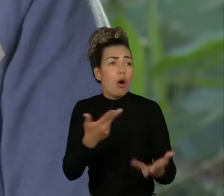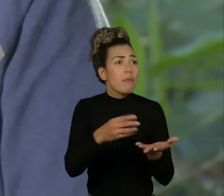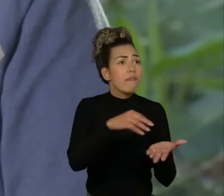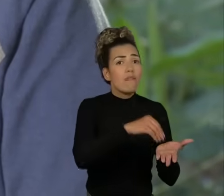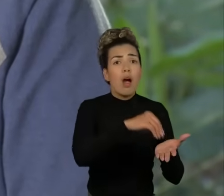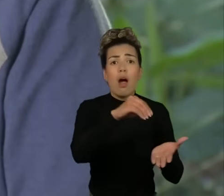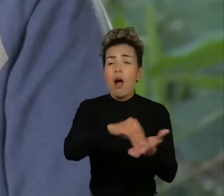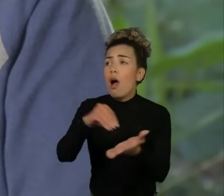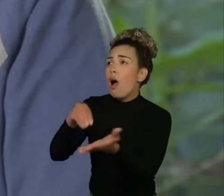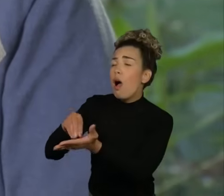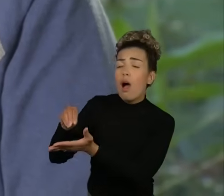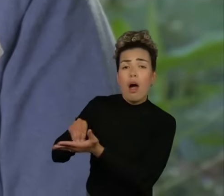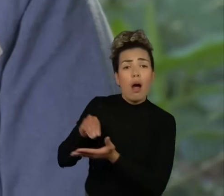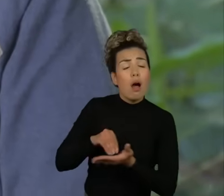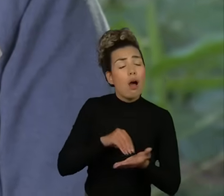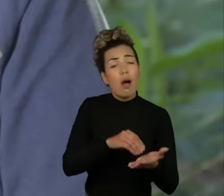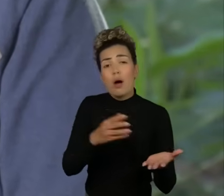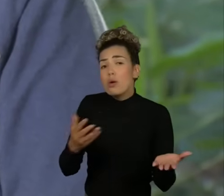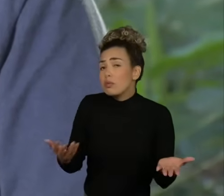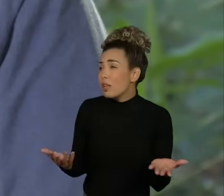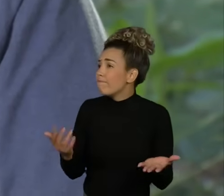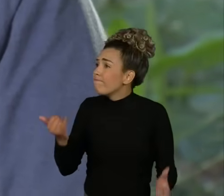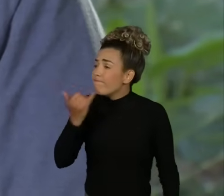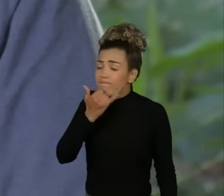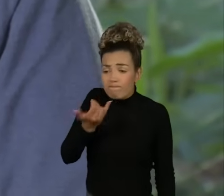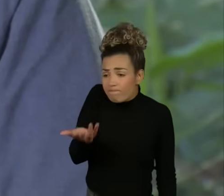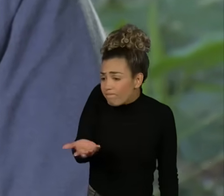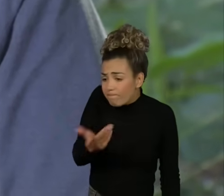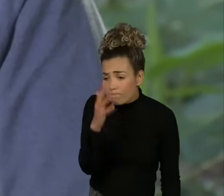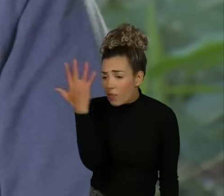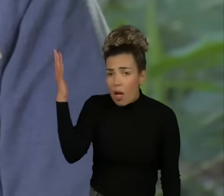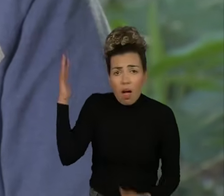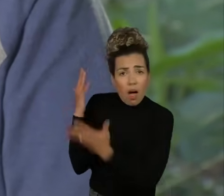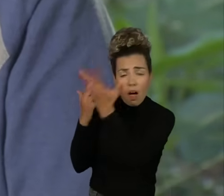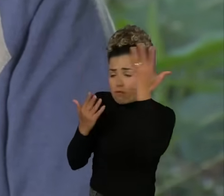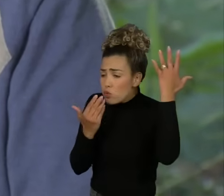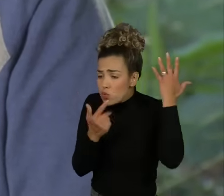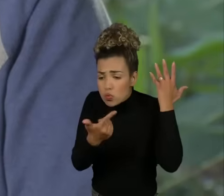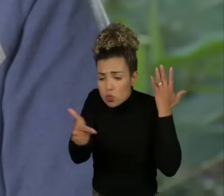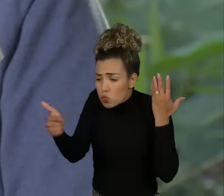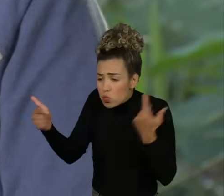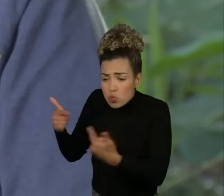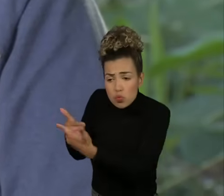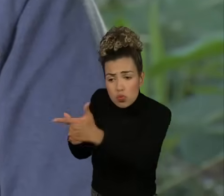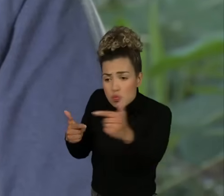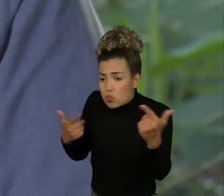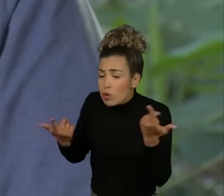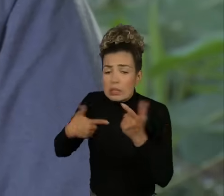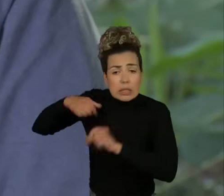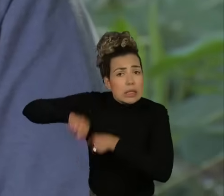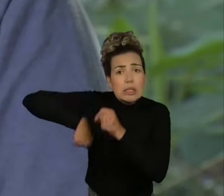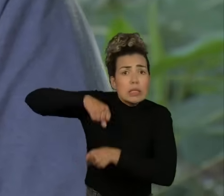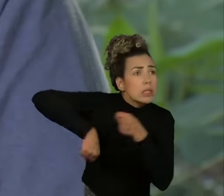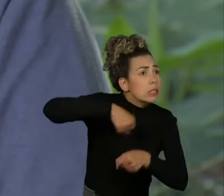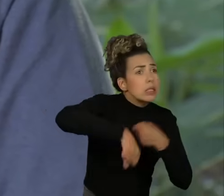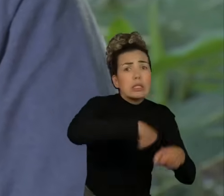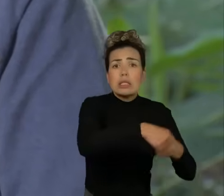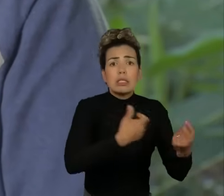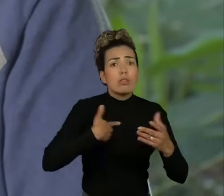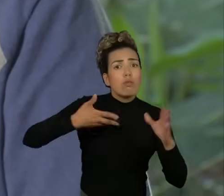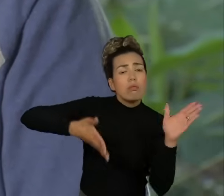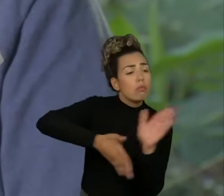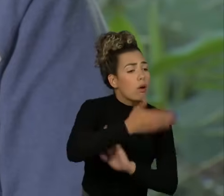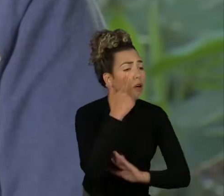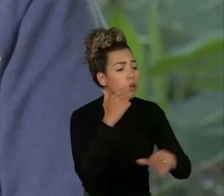em fragmentos e acabam buscando na área urbana alternativas para a